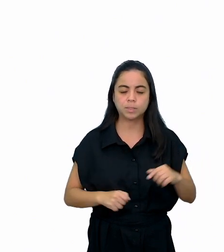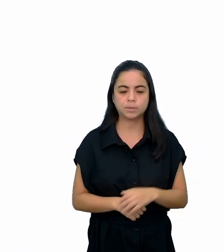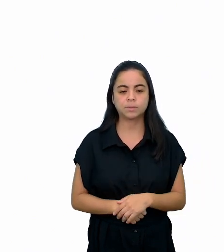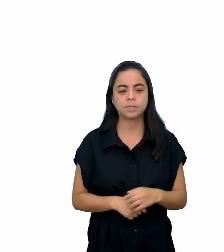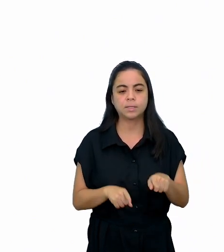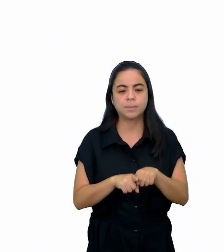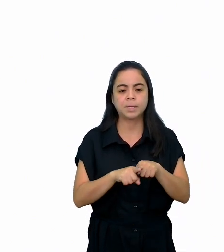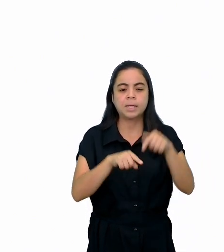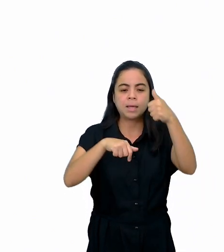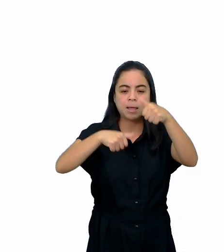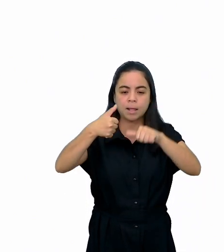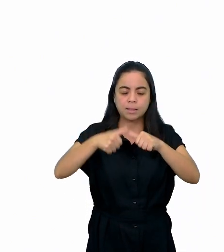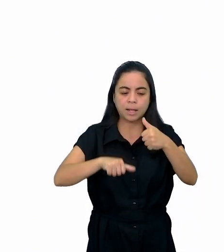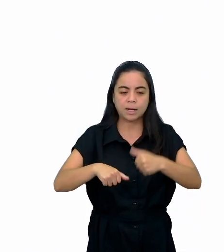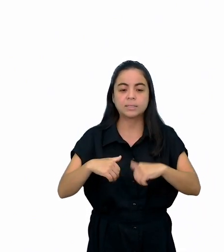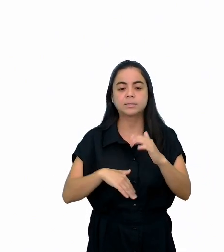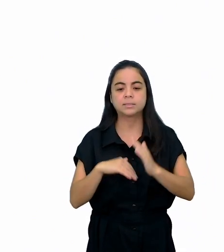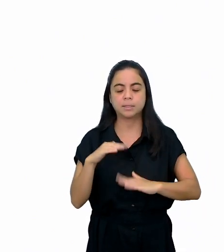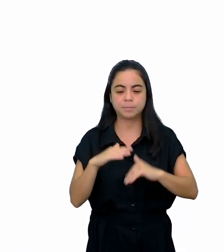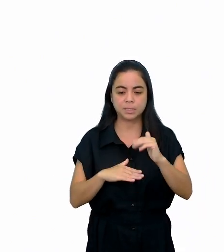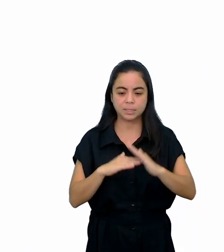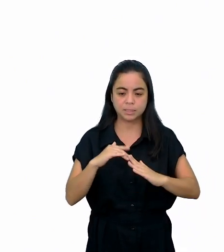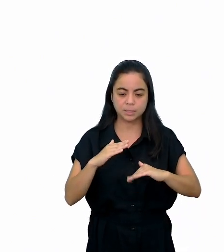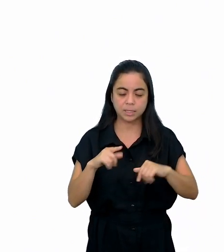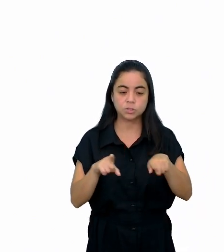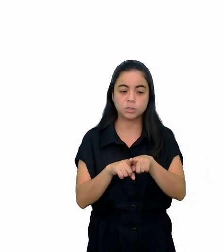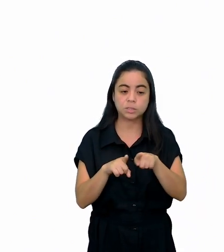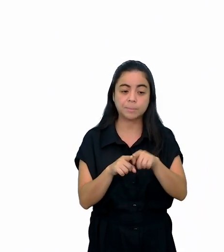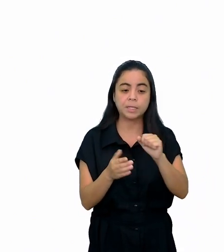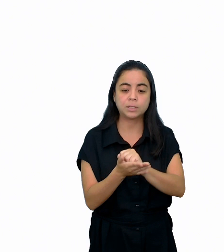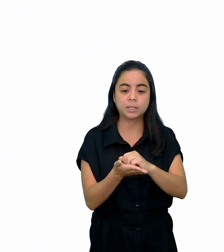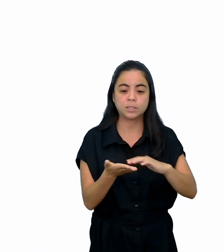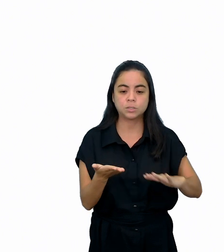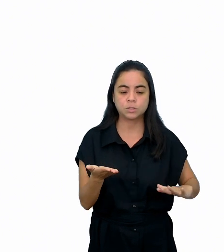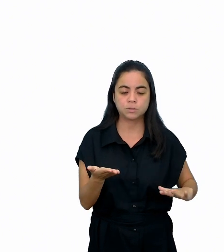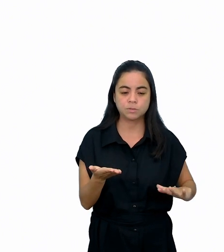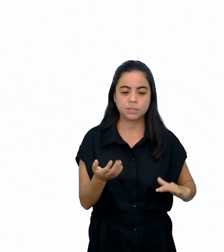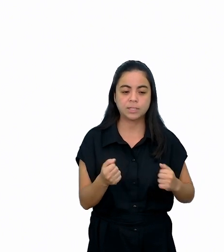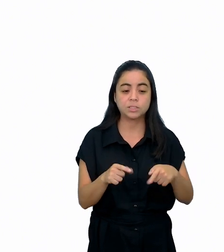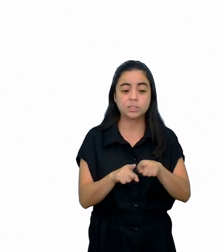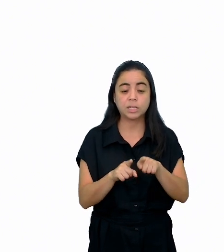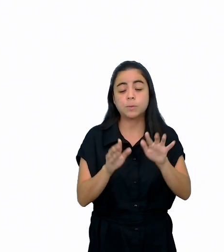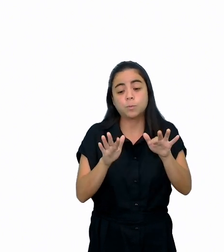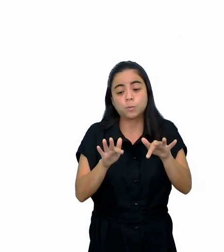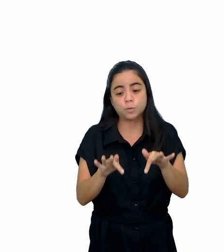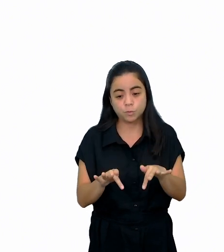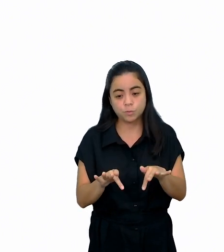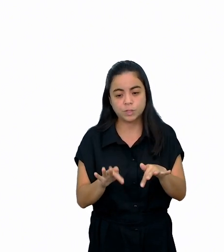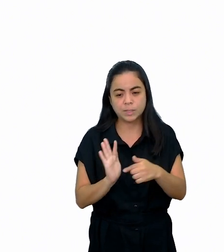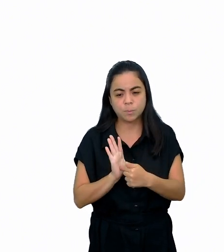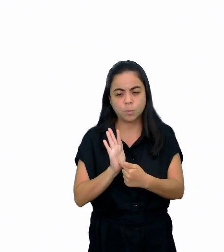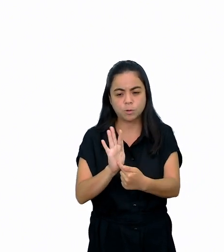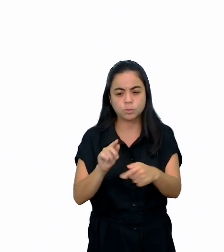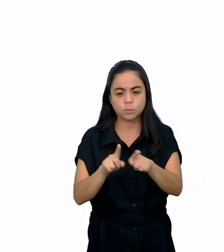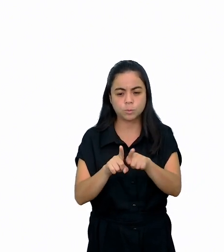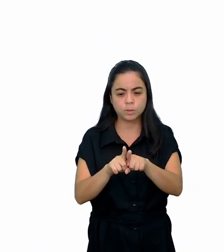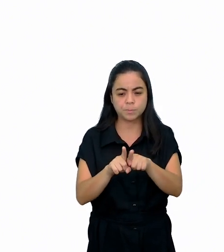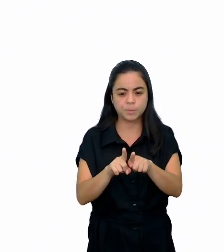realizamos a análise da habilidade e também da atividade E, por fim, a gente apresentou